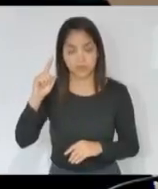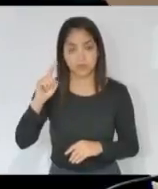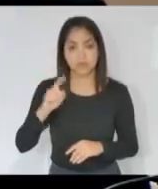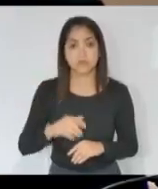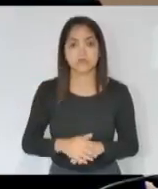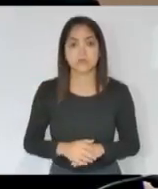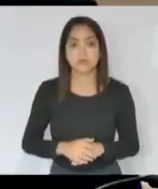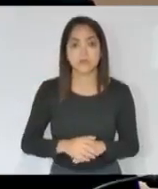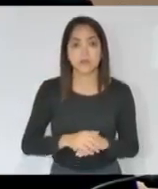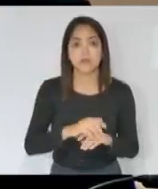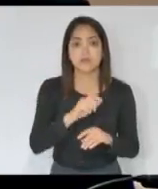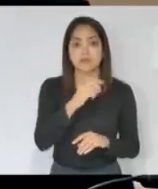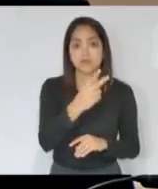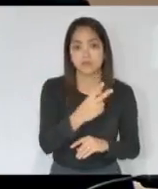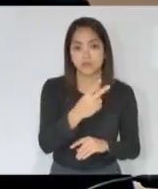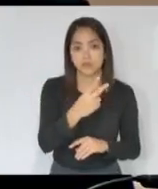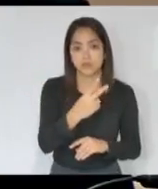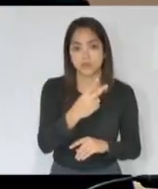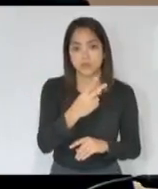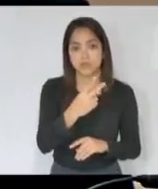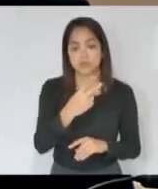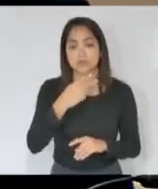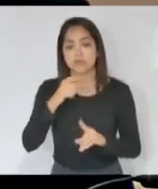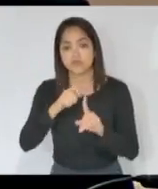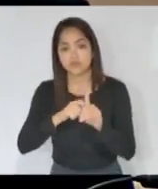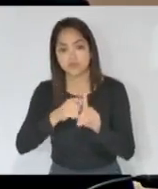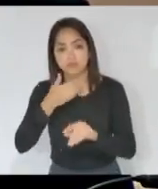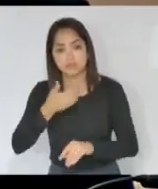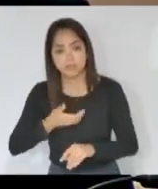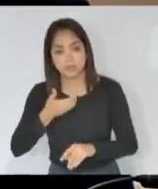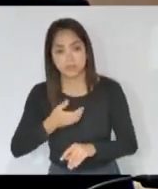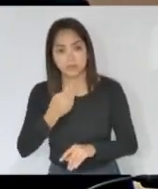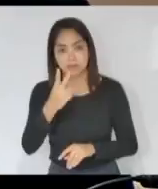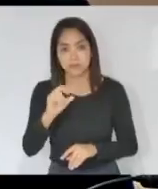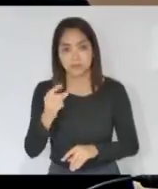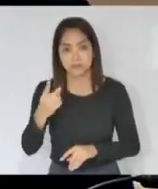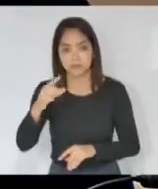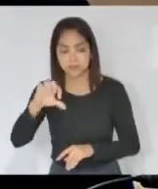realizada em 2 de dezembro de 2019.